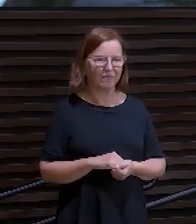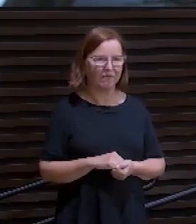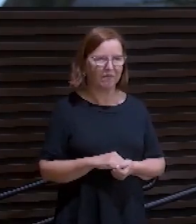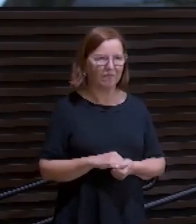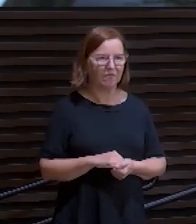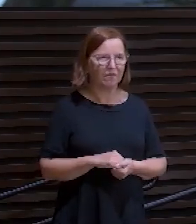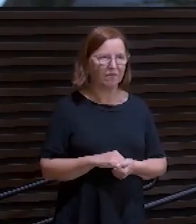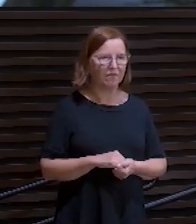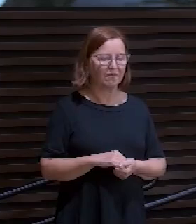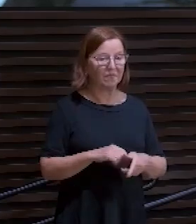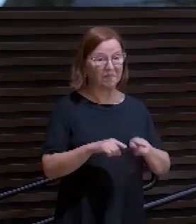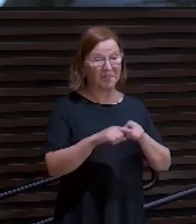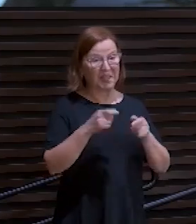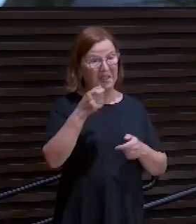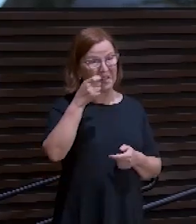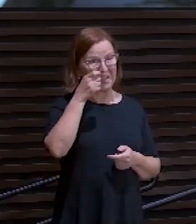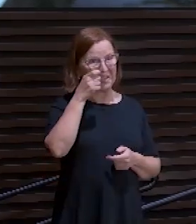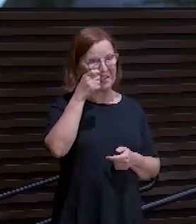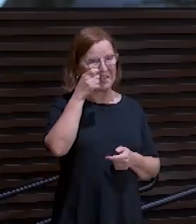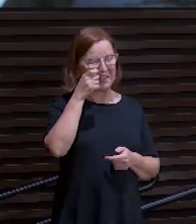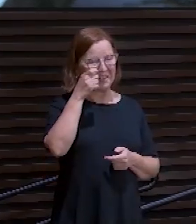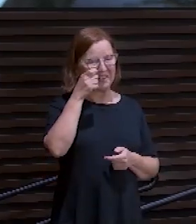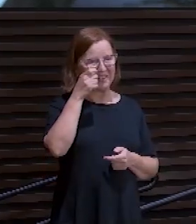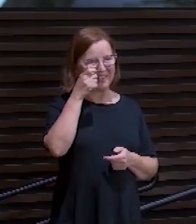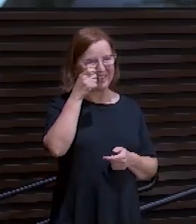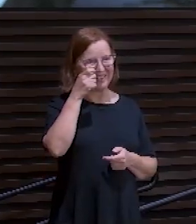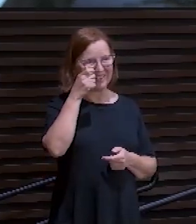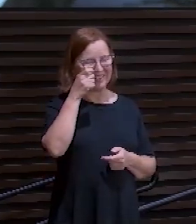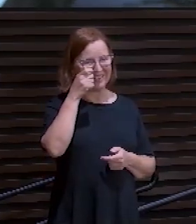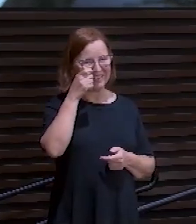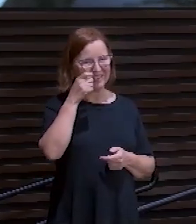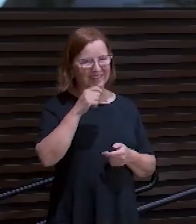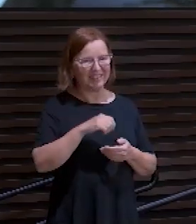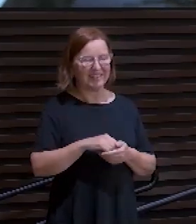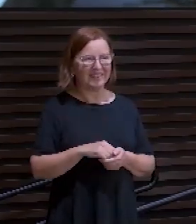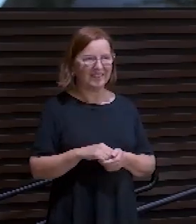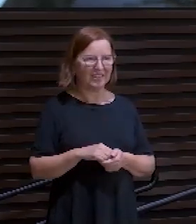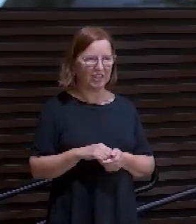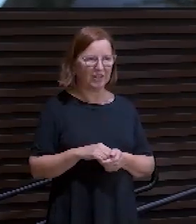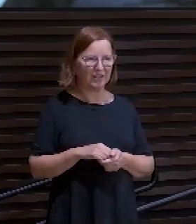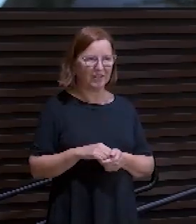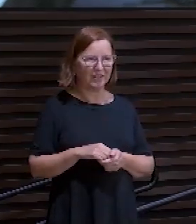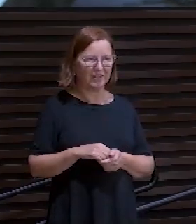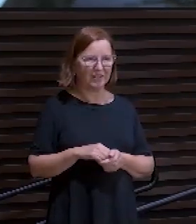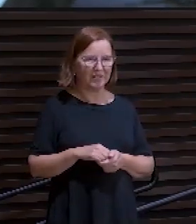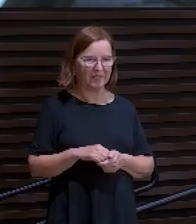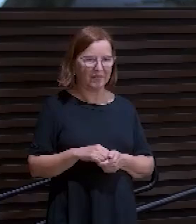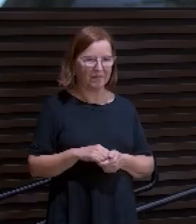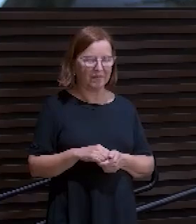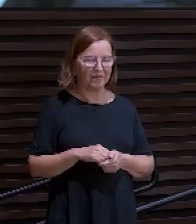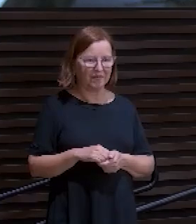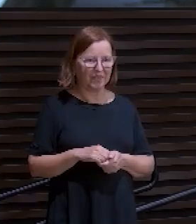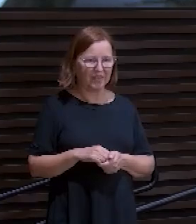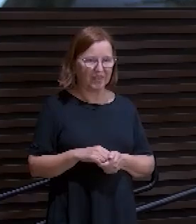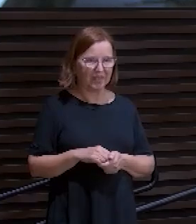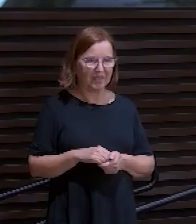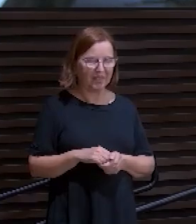Mas é interessante que quem vai depois à frente não vai ser mais José, mas é Judá.